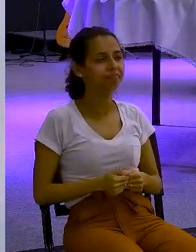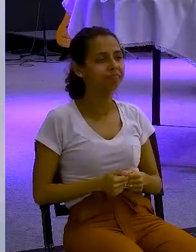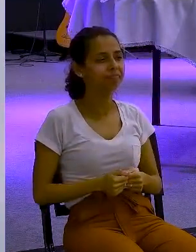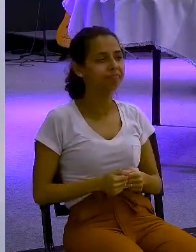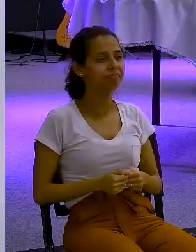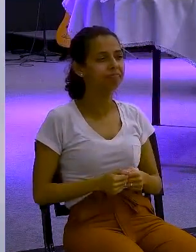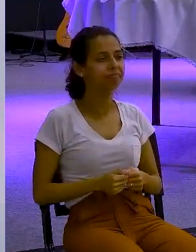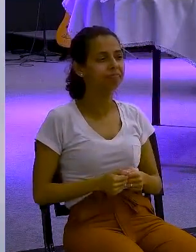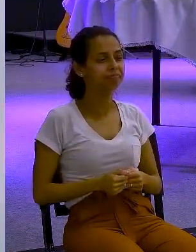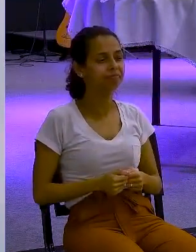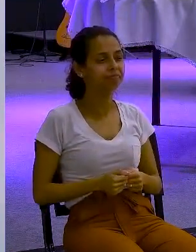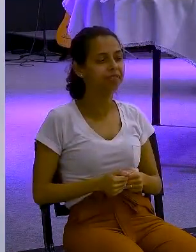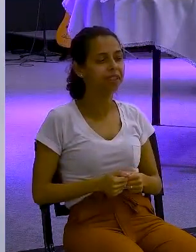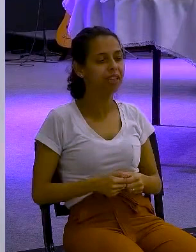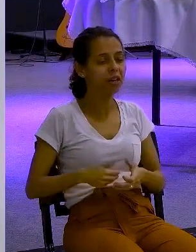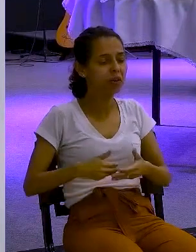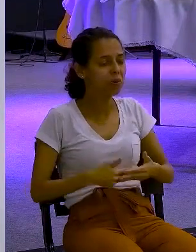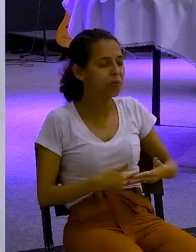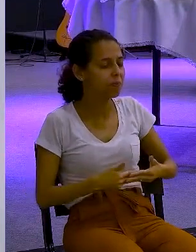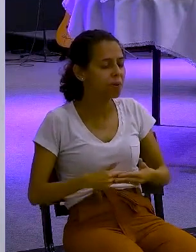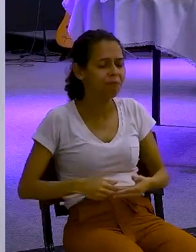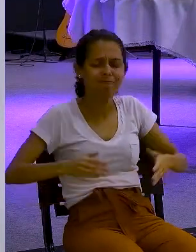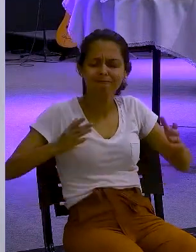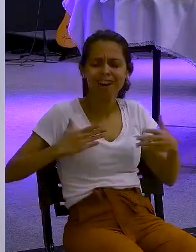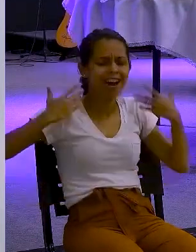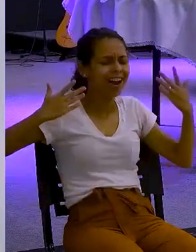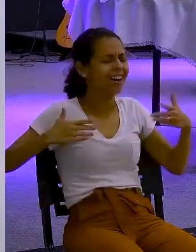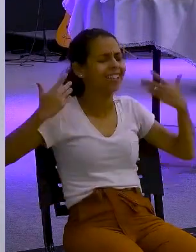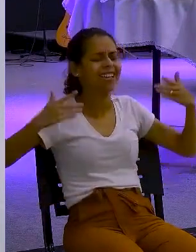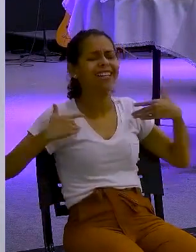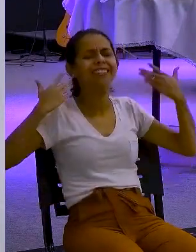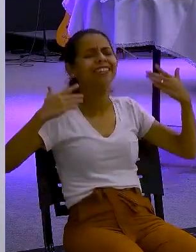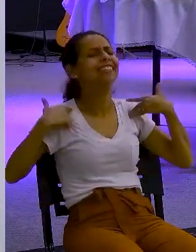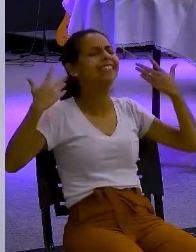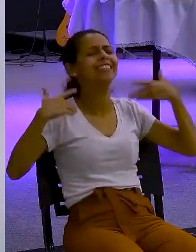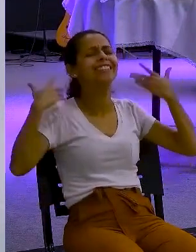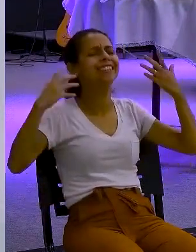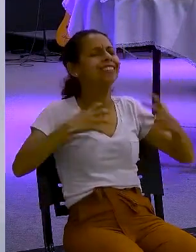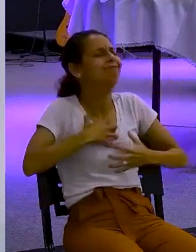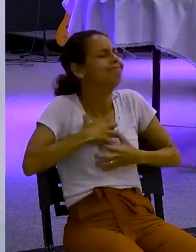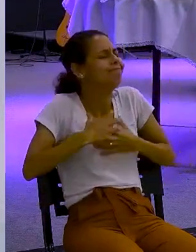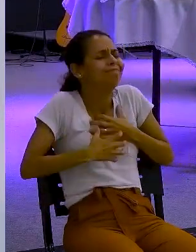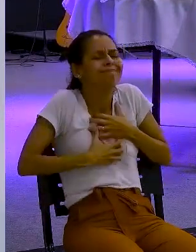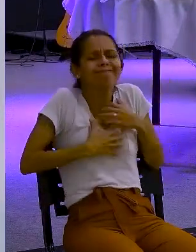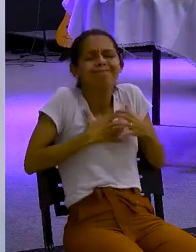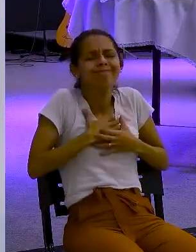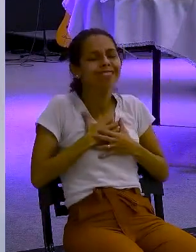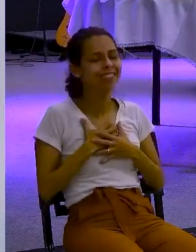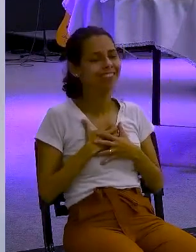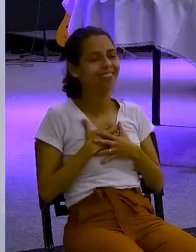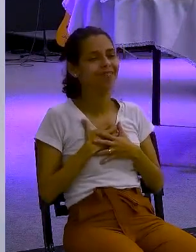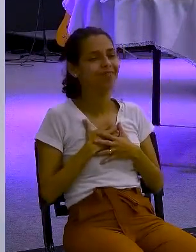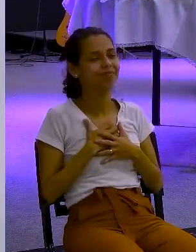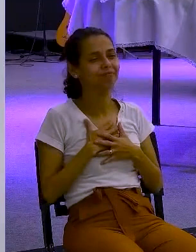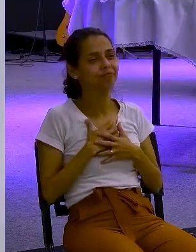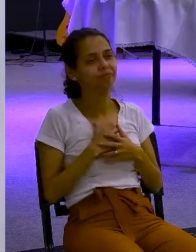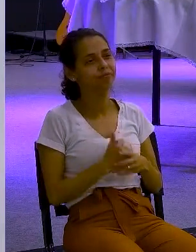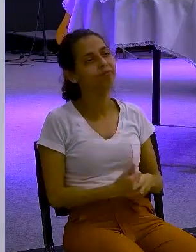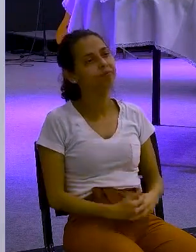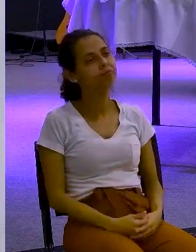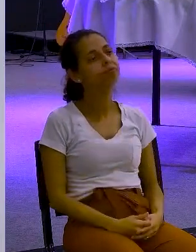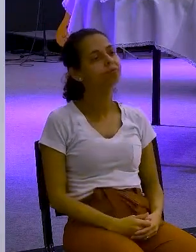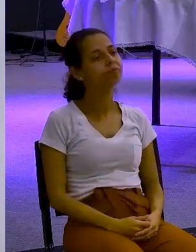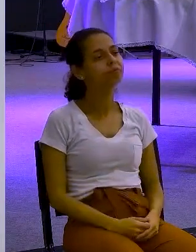o bebê se estremeceu no ventre, de alegria. Alegria.